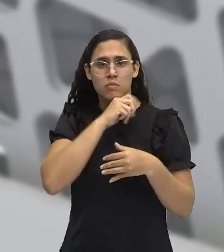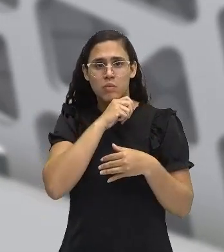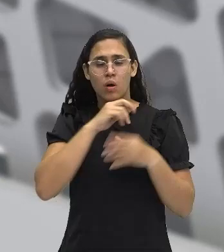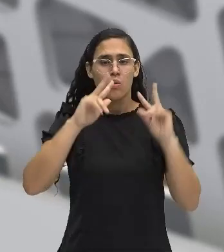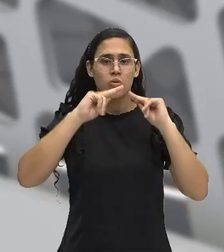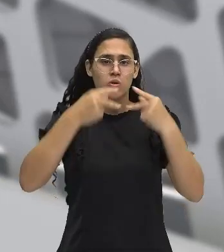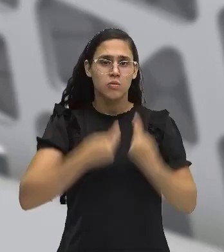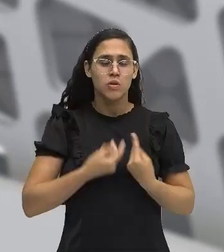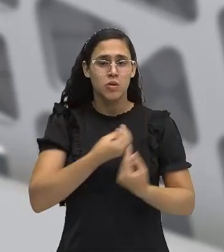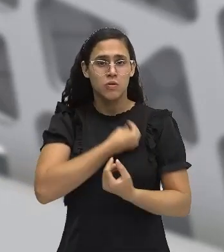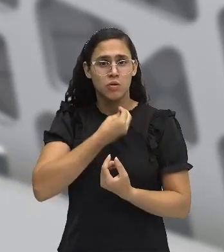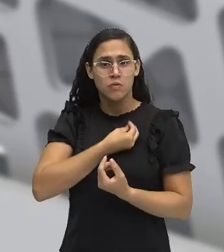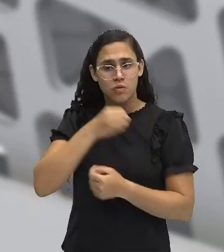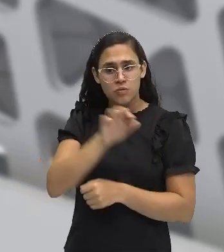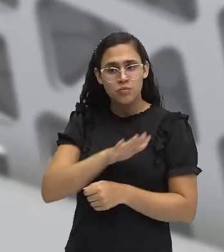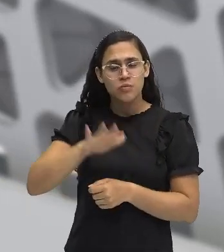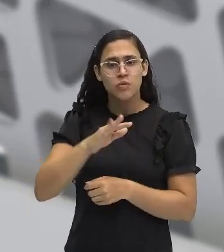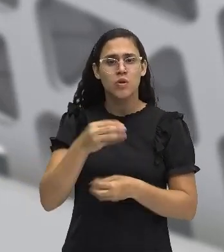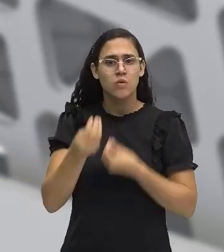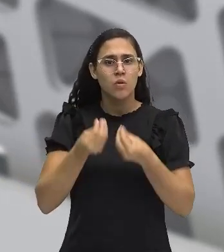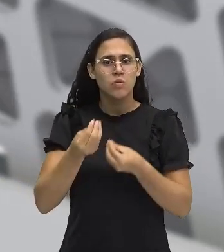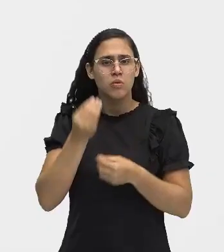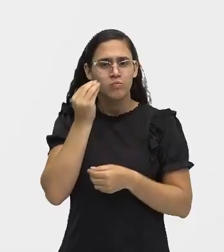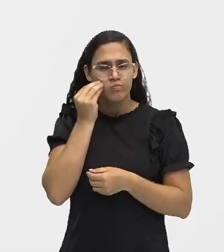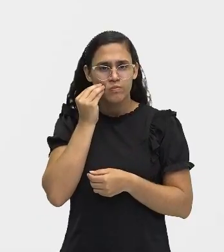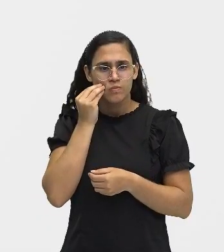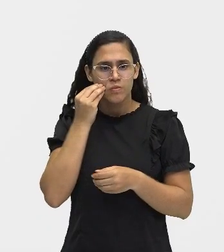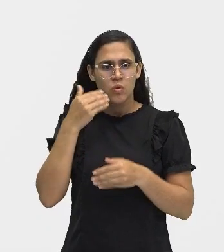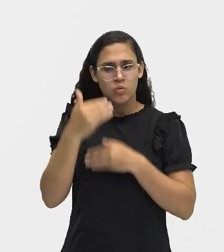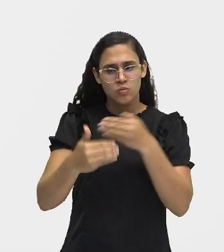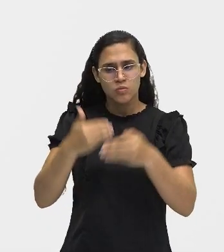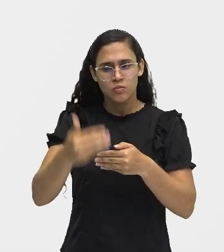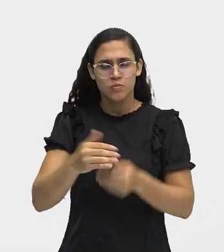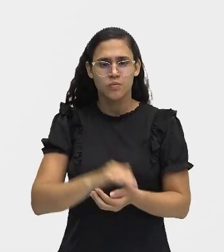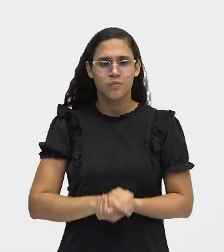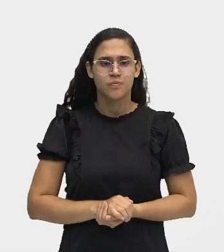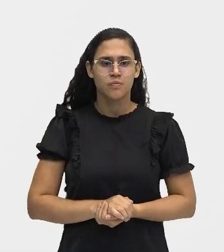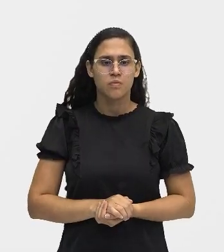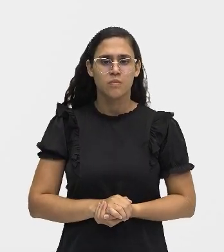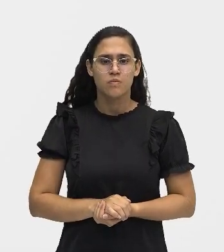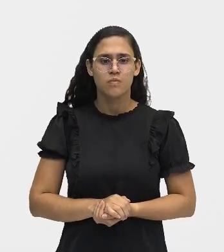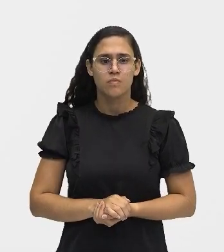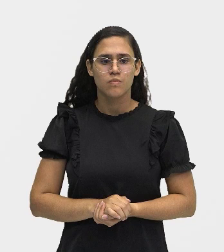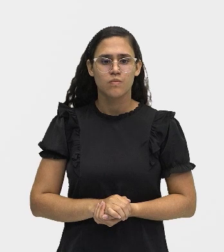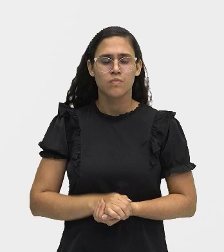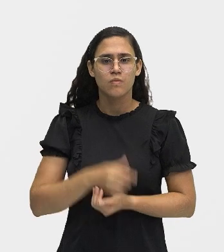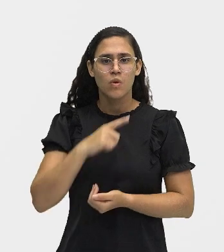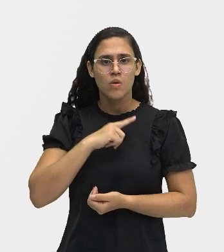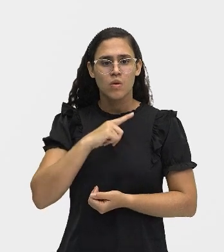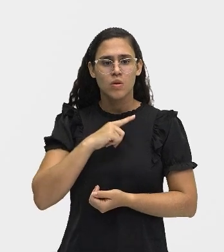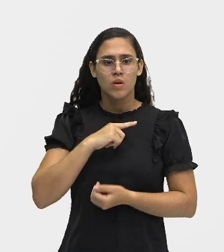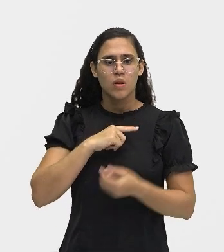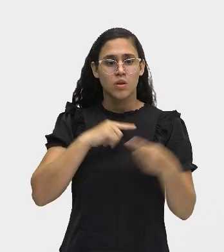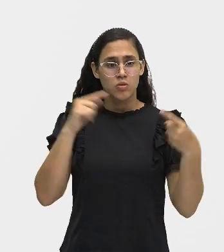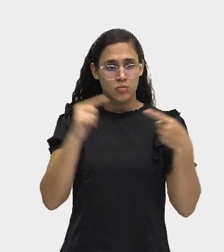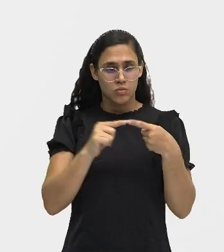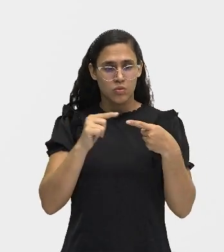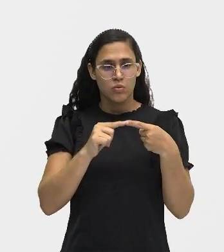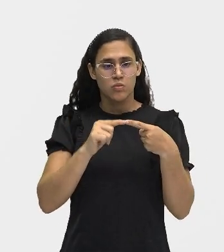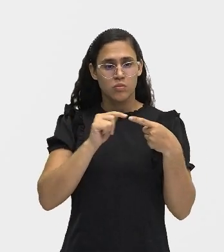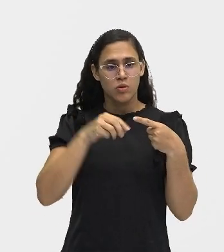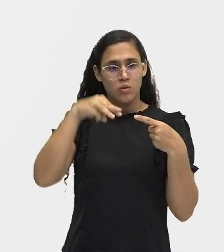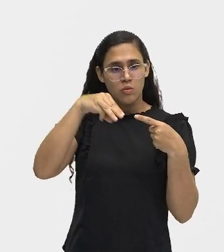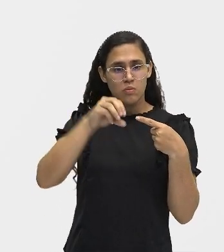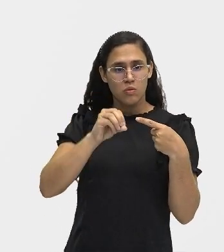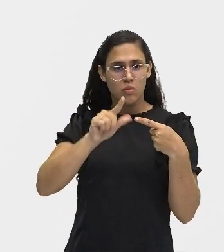Então a gente vai observar como é que acontece esse processo. Olha só, a gente tem aí o primeiro que vai ser a moldagem, né? Que vai